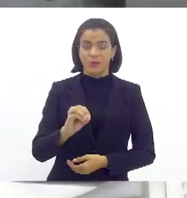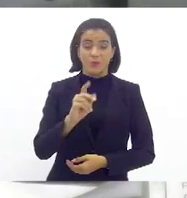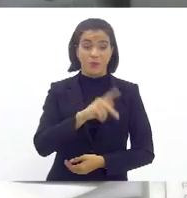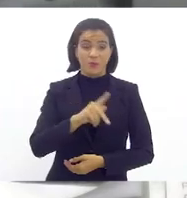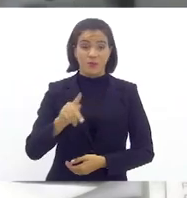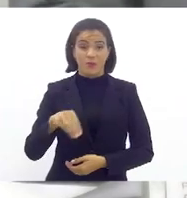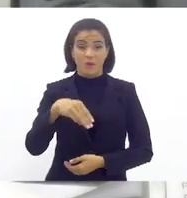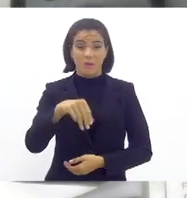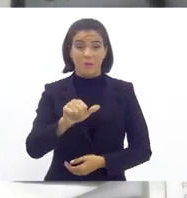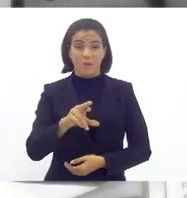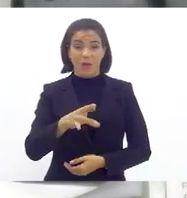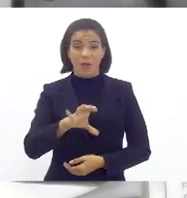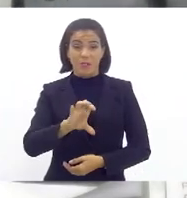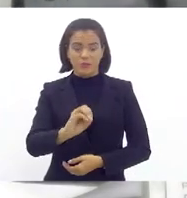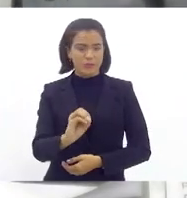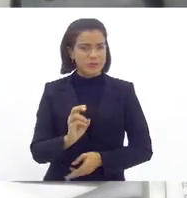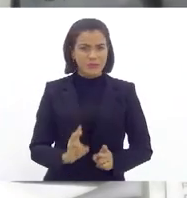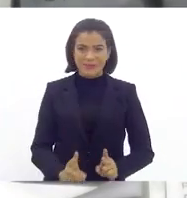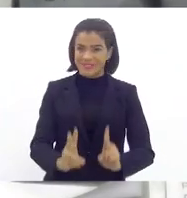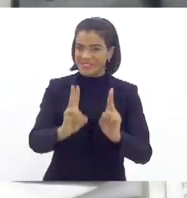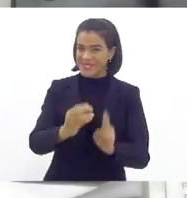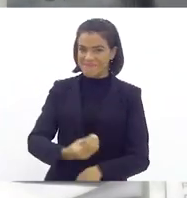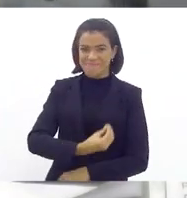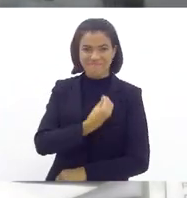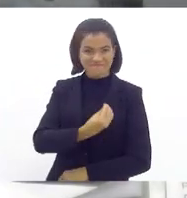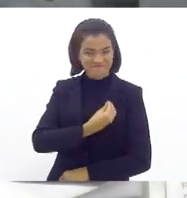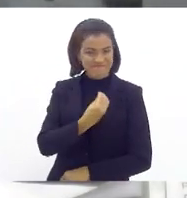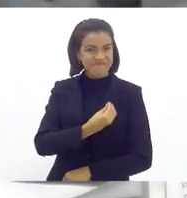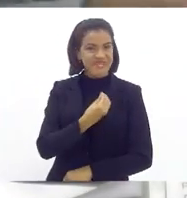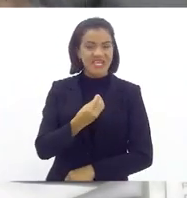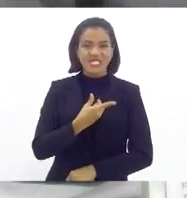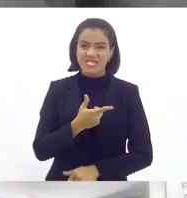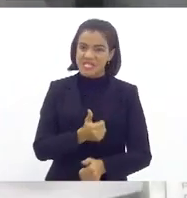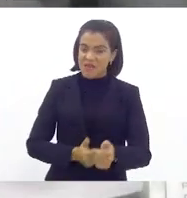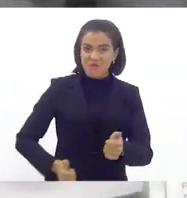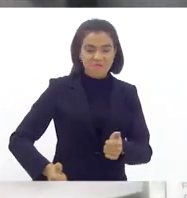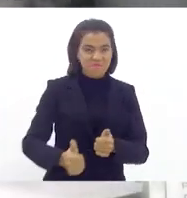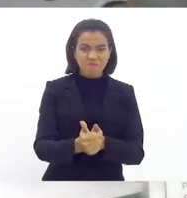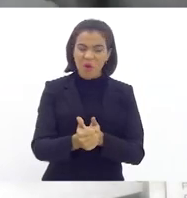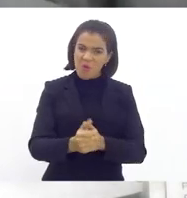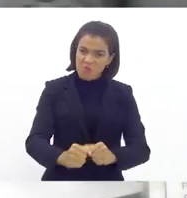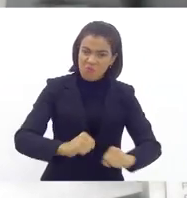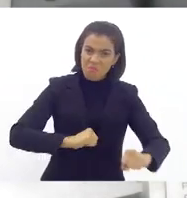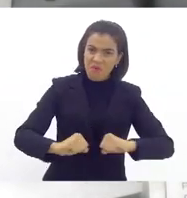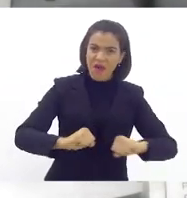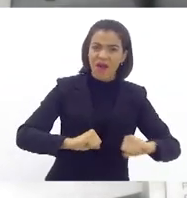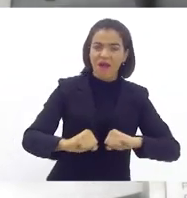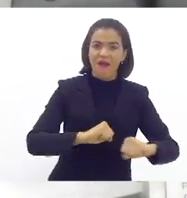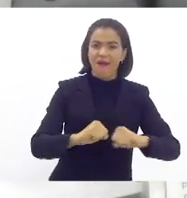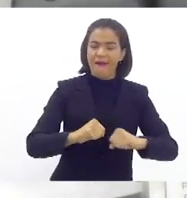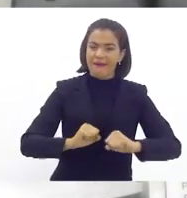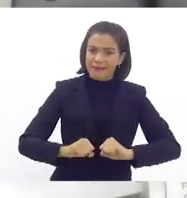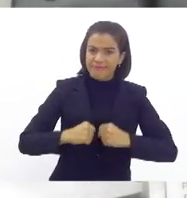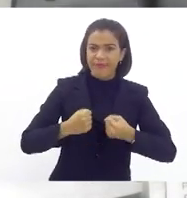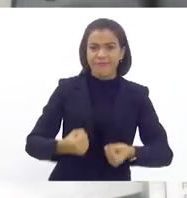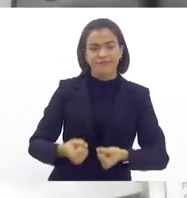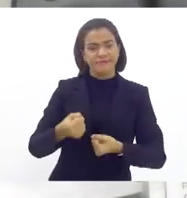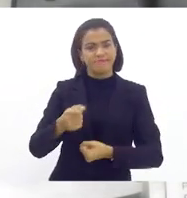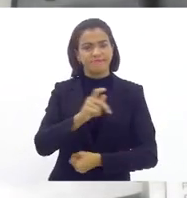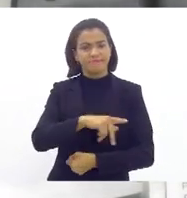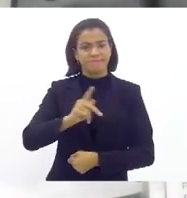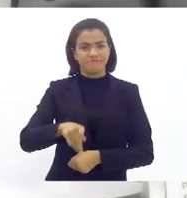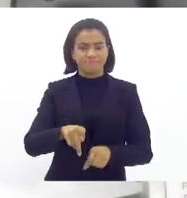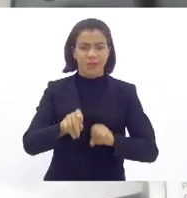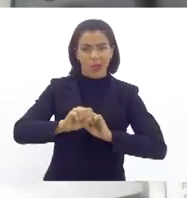o Simpro, sempre presente à frente de lutas importantes pelos professores, pela educação.